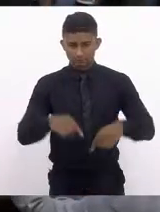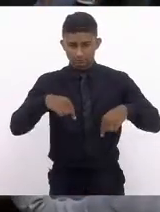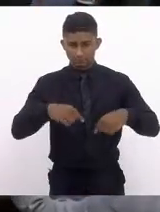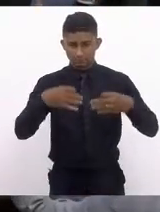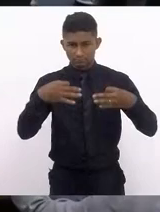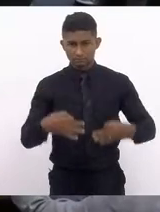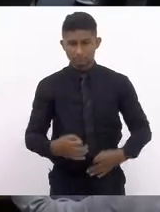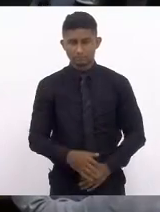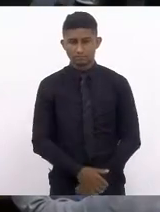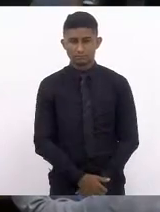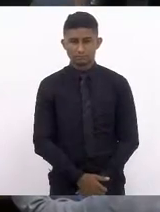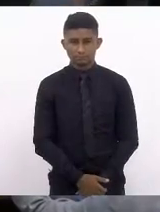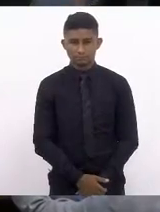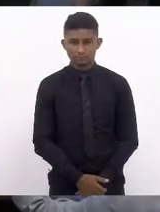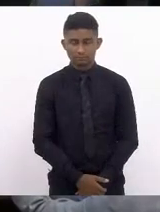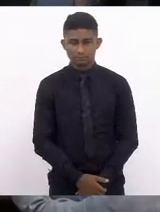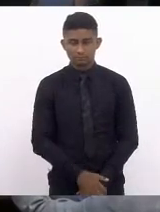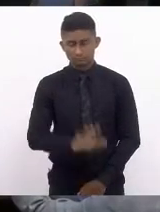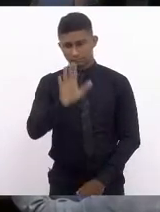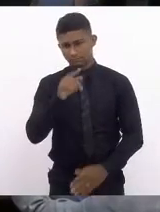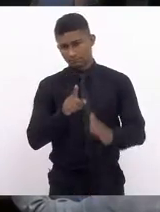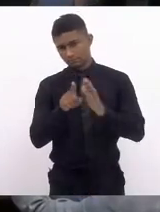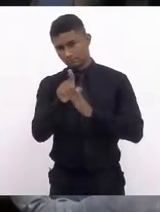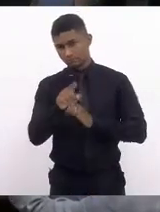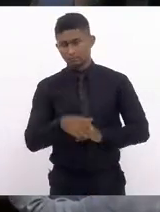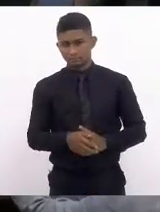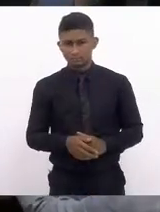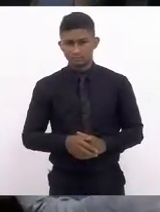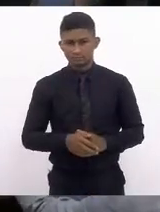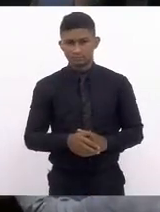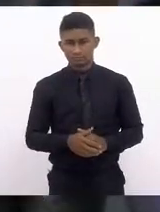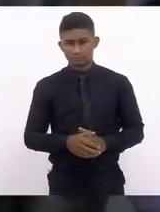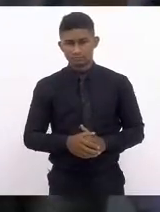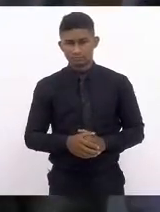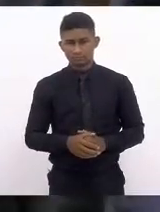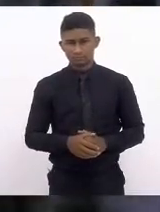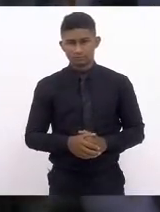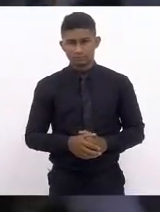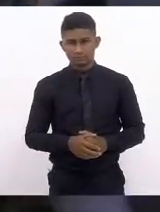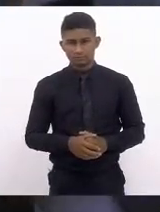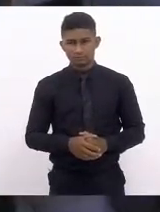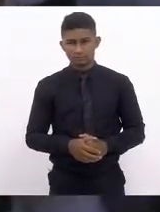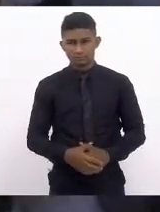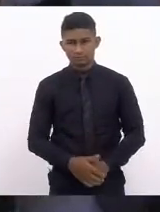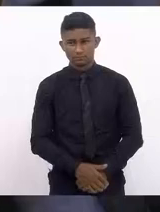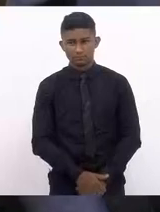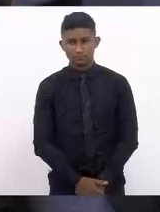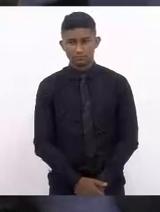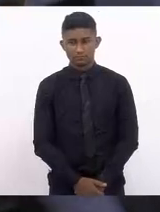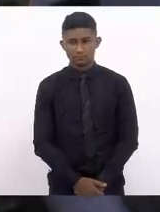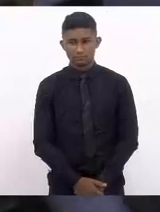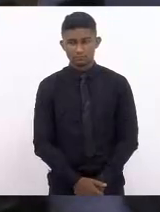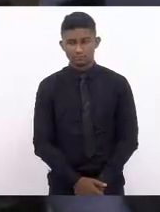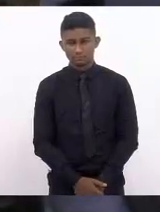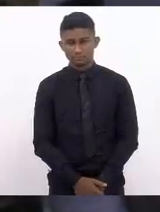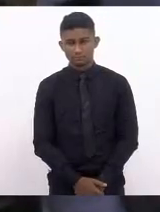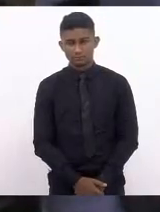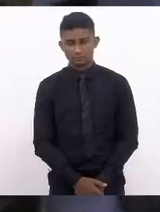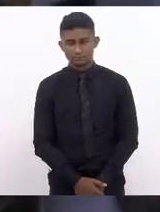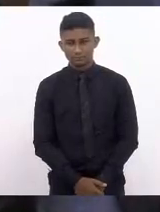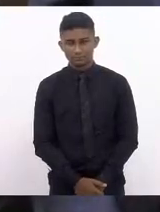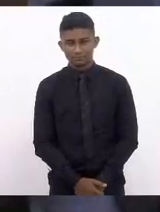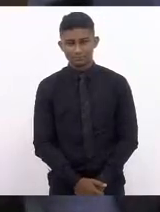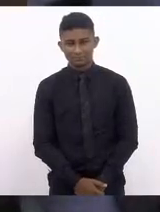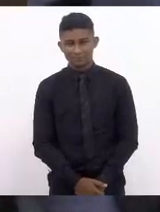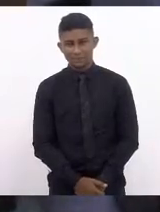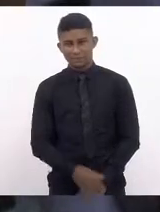ó E é só eu tenho uma pergunta até para saber é para saber se